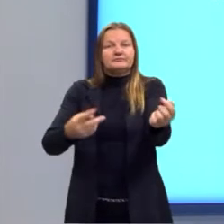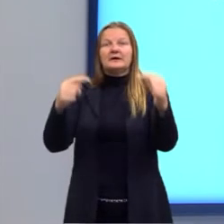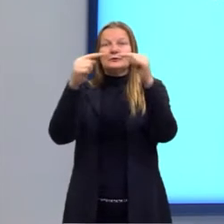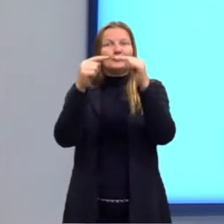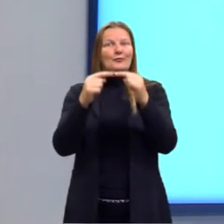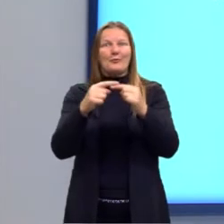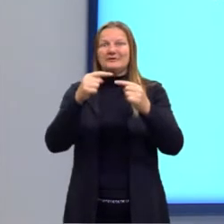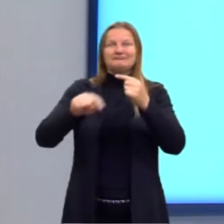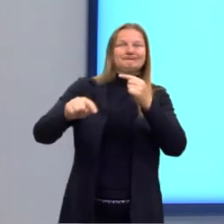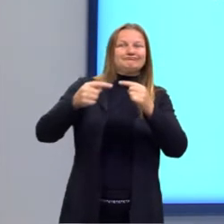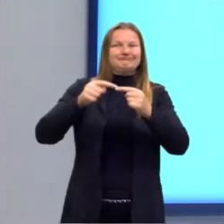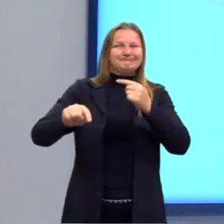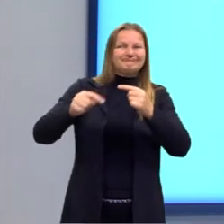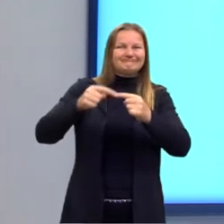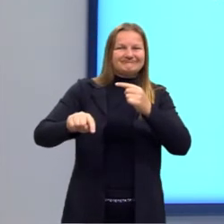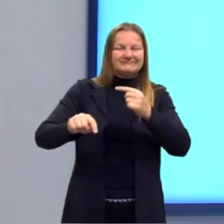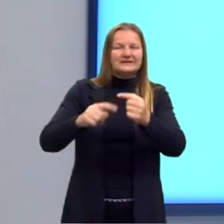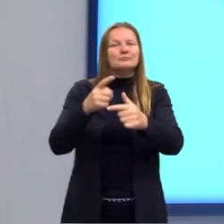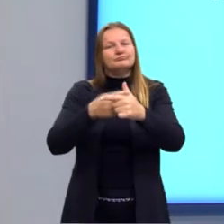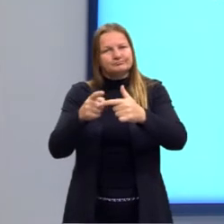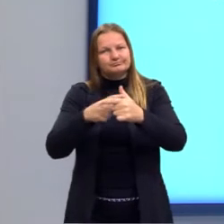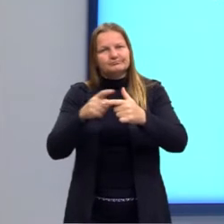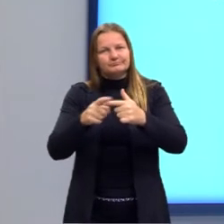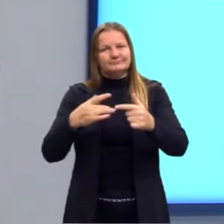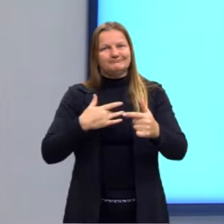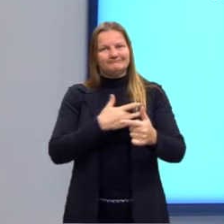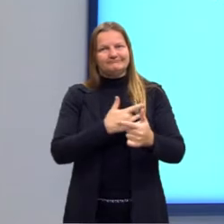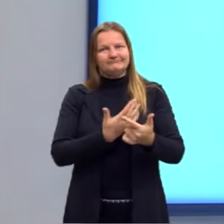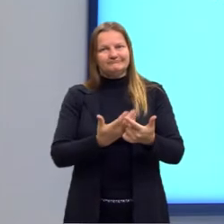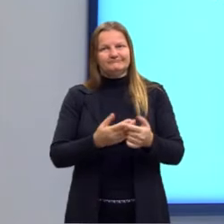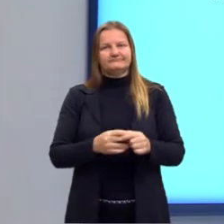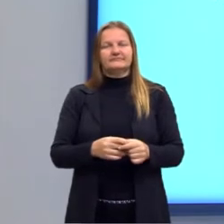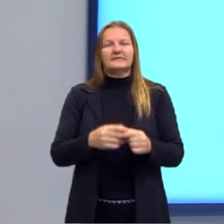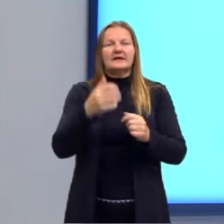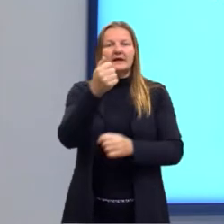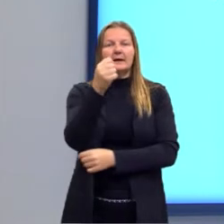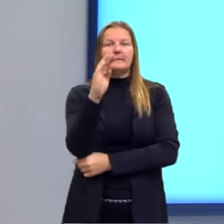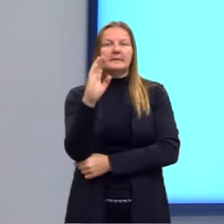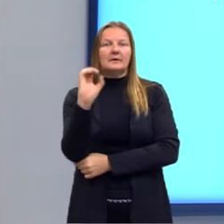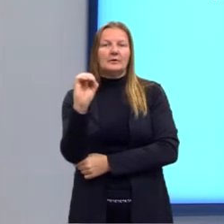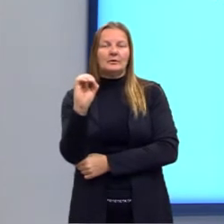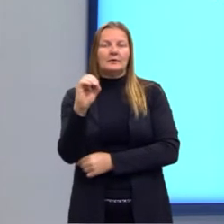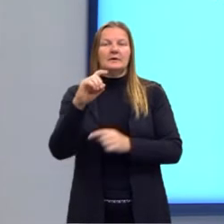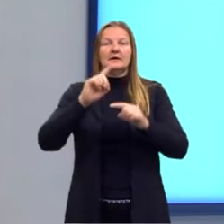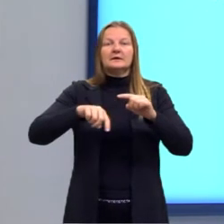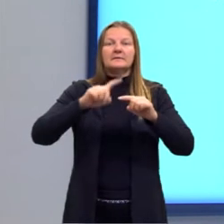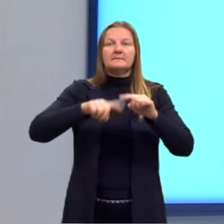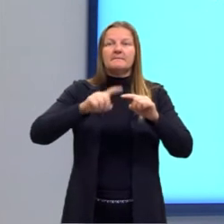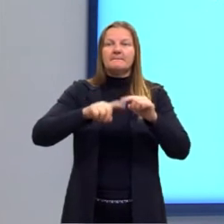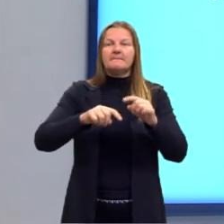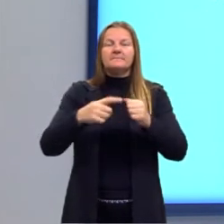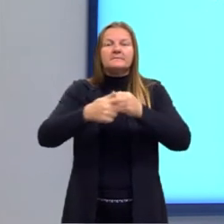em relação ao sistema bo o sangue doado não deve conter aglutinogênios